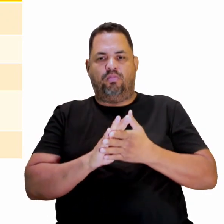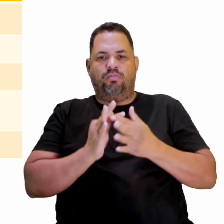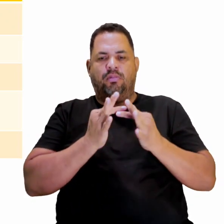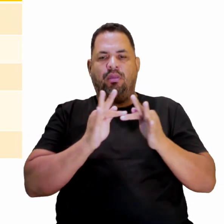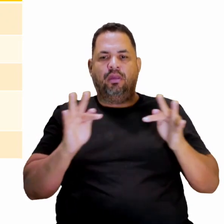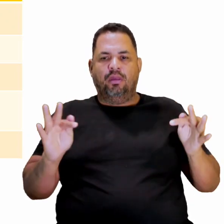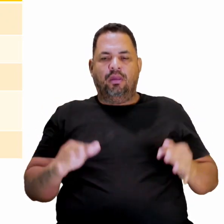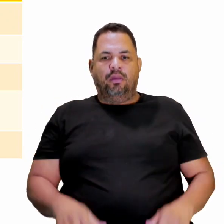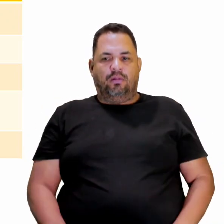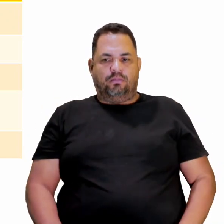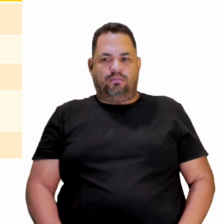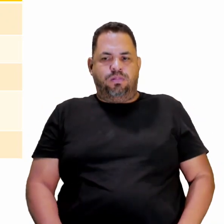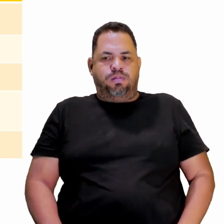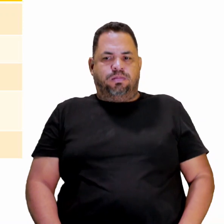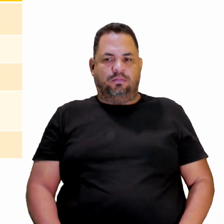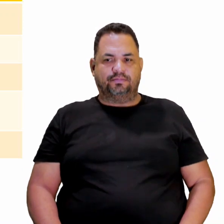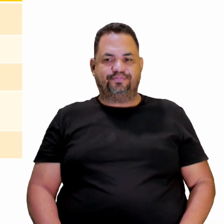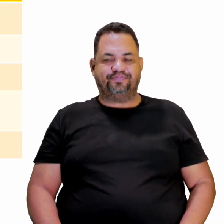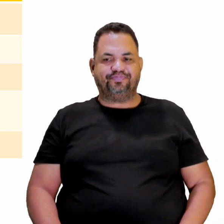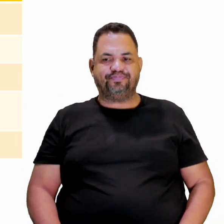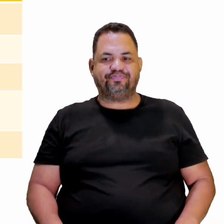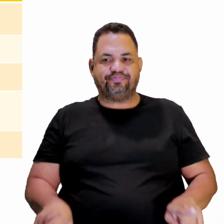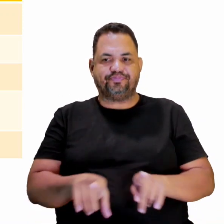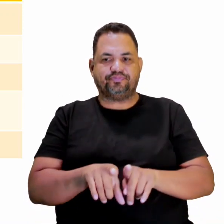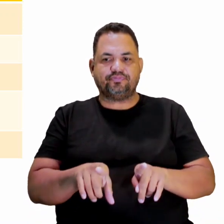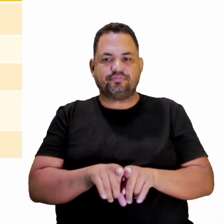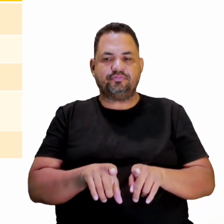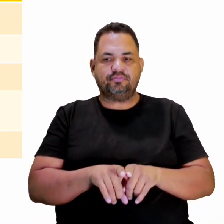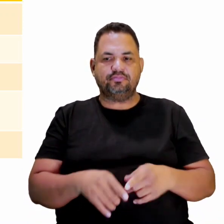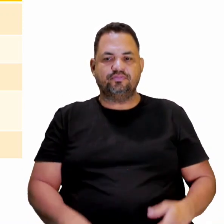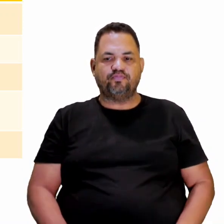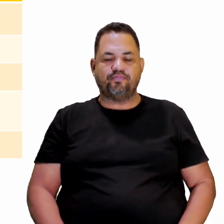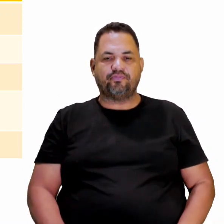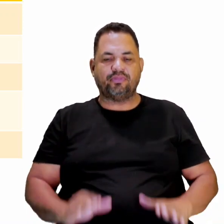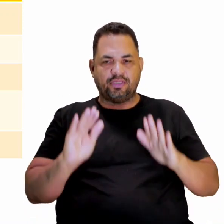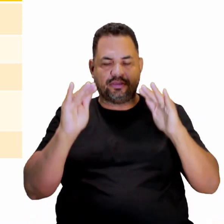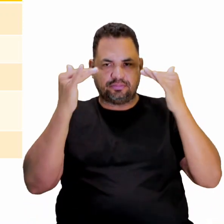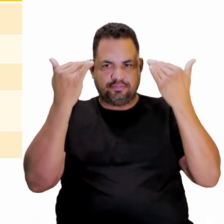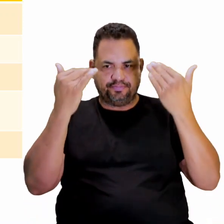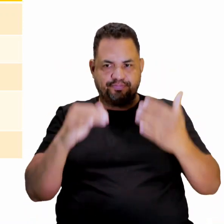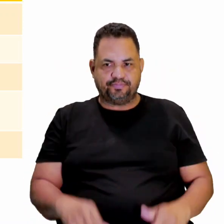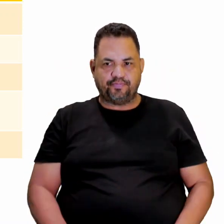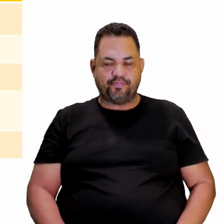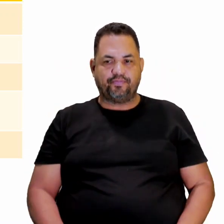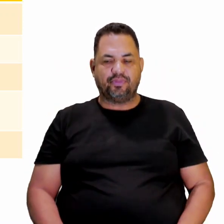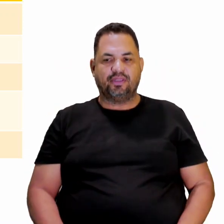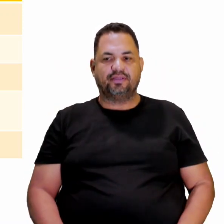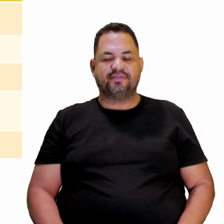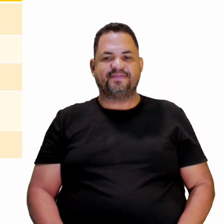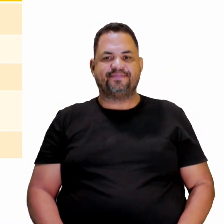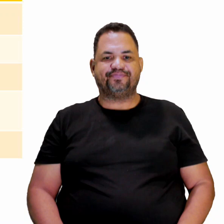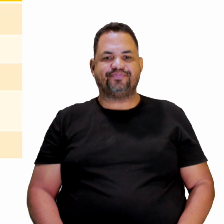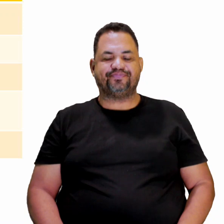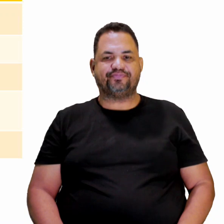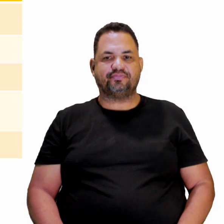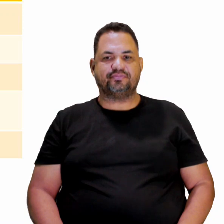Isso é o que está escrito aí. E a gente também viu sobre a questão, presta bem atenção.